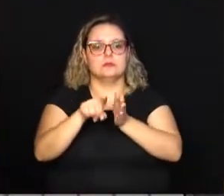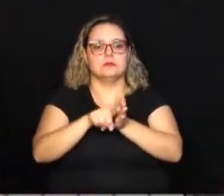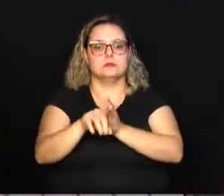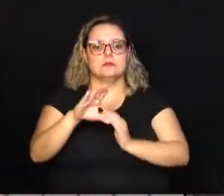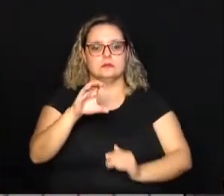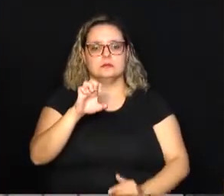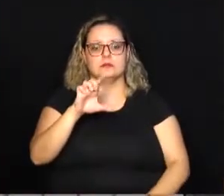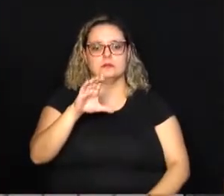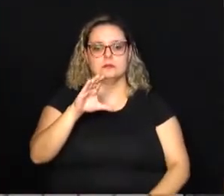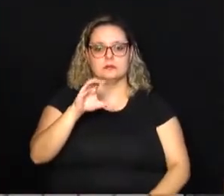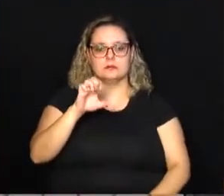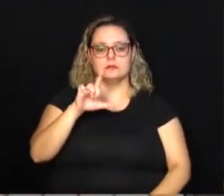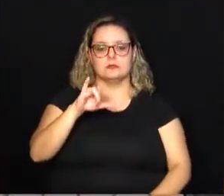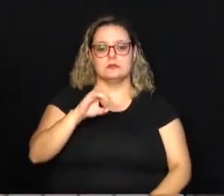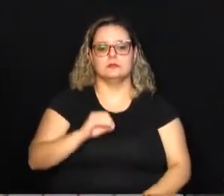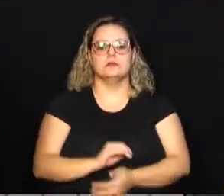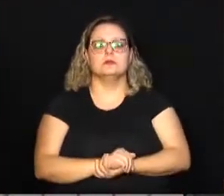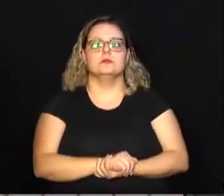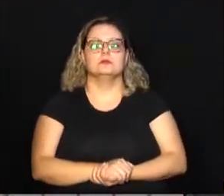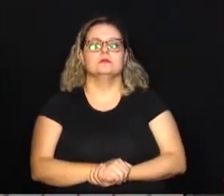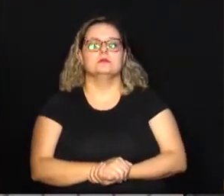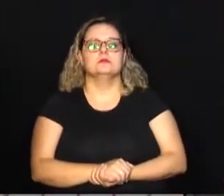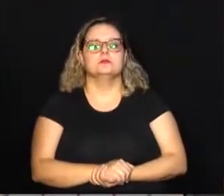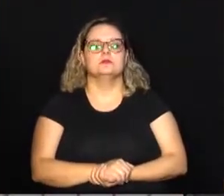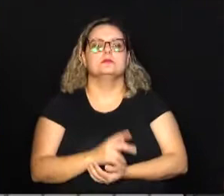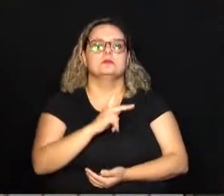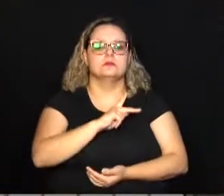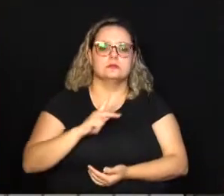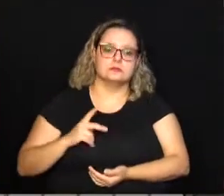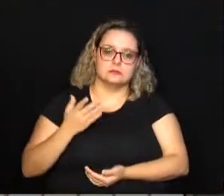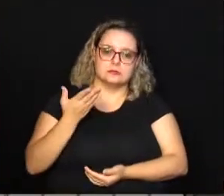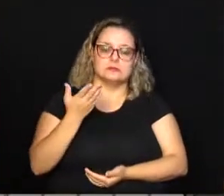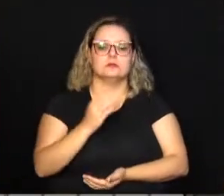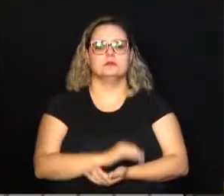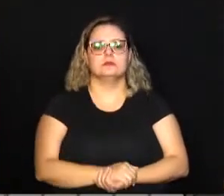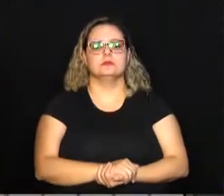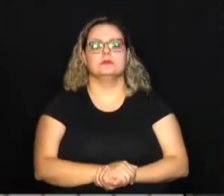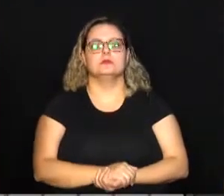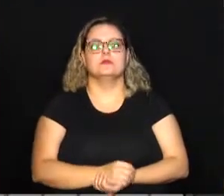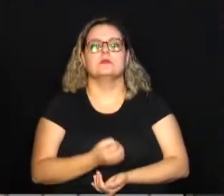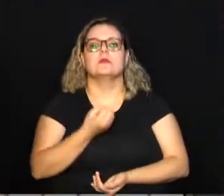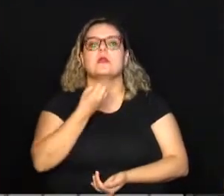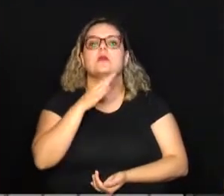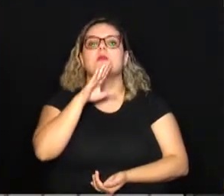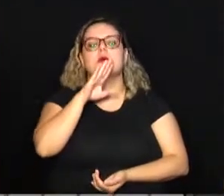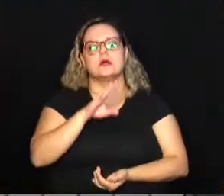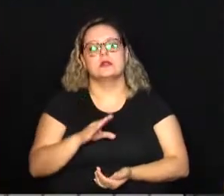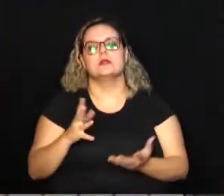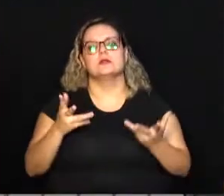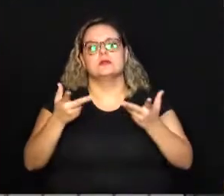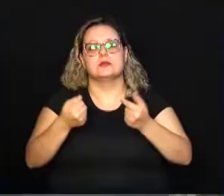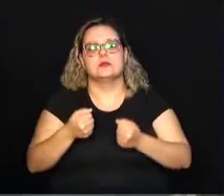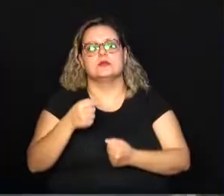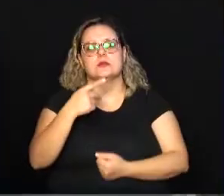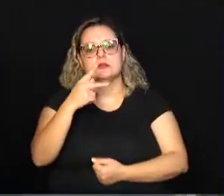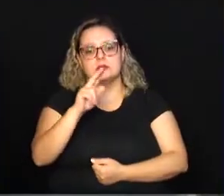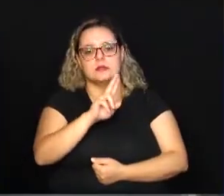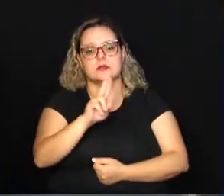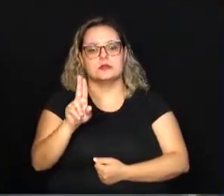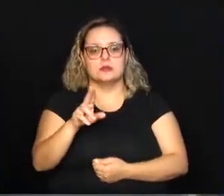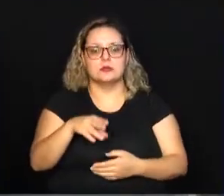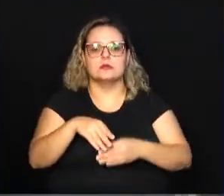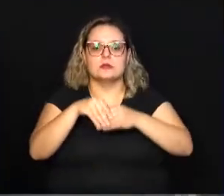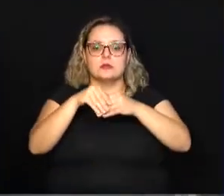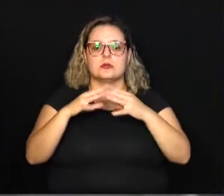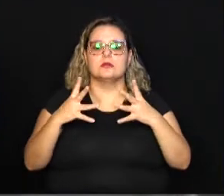Pode ser. Então, vamos lá. Presidente, a palavra é do senhor. Bom, primeiro, boa tarde a todos. Em seu nome, cumprimento a todos os vereadores, aos